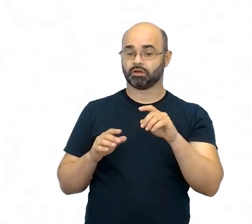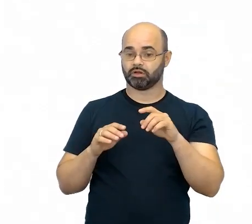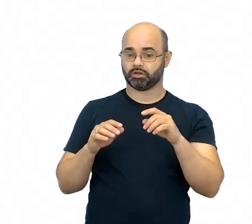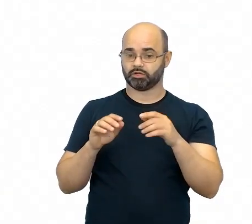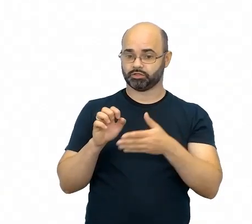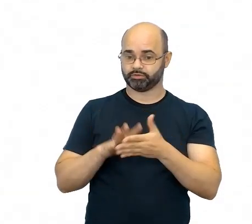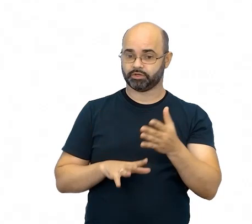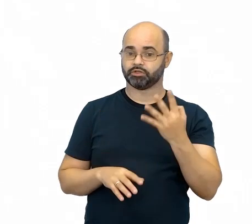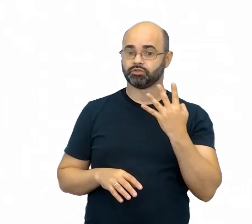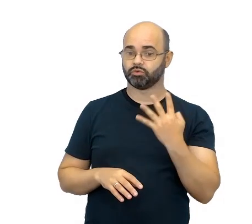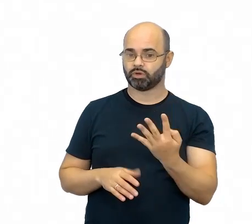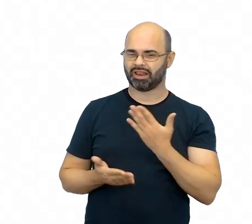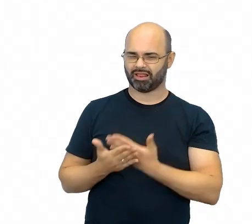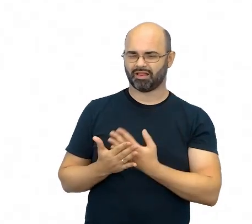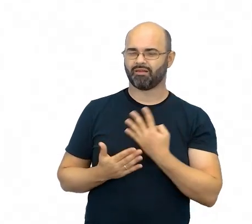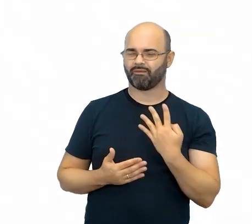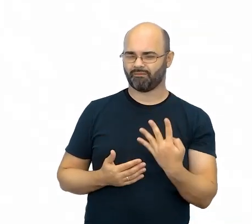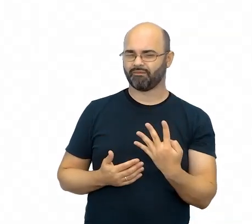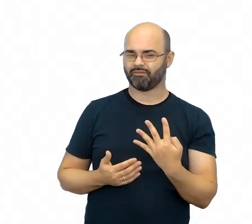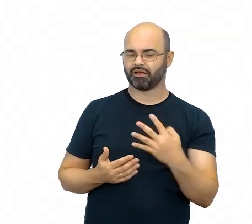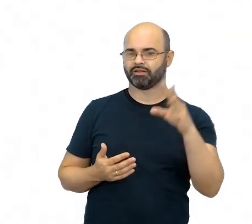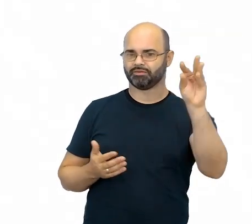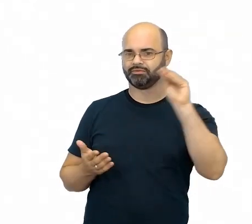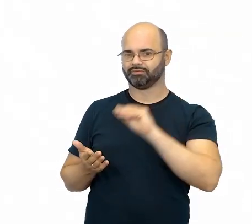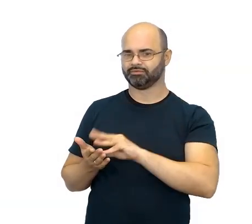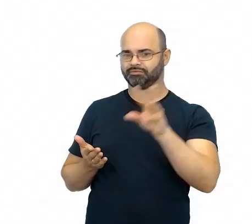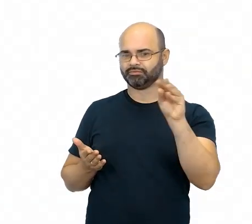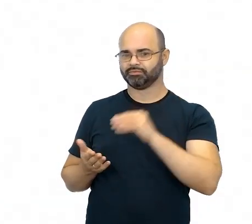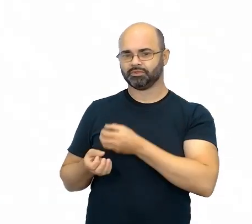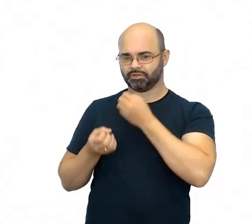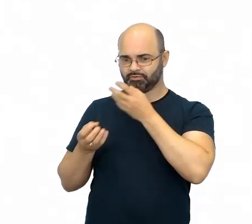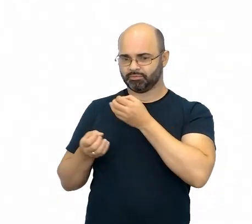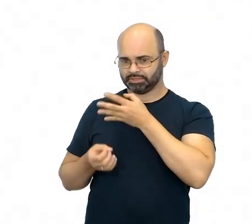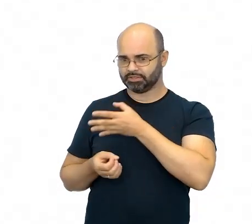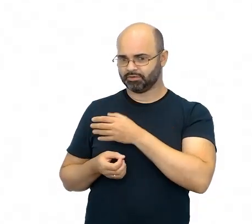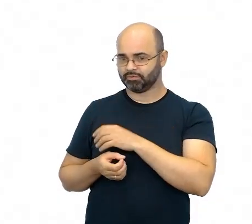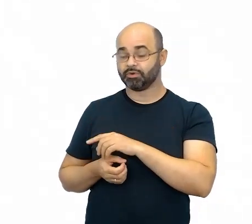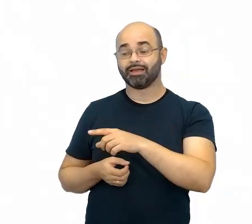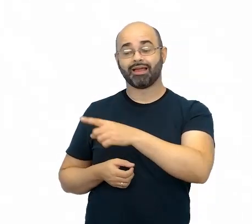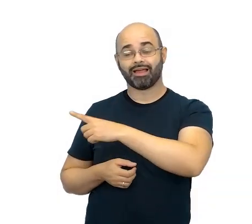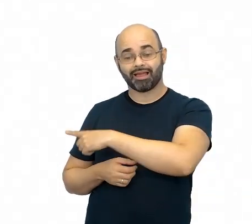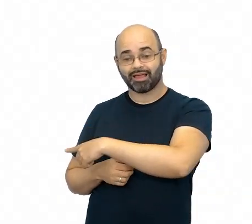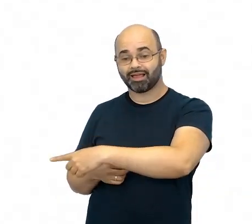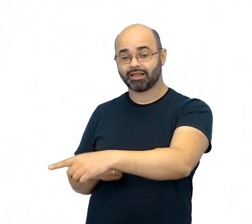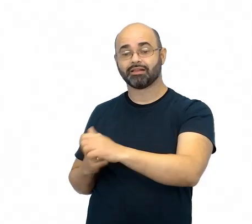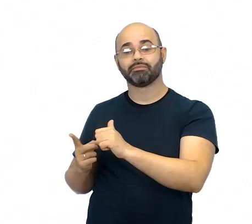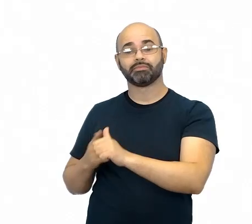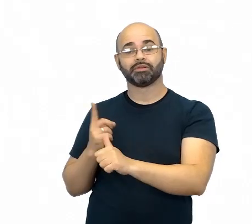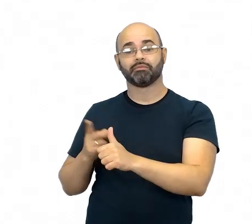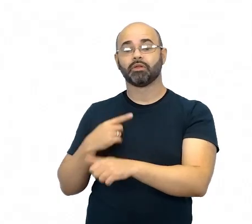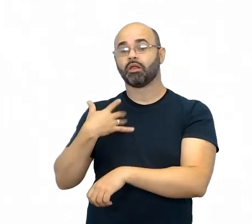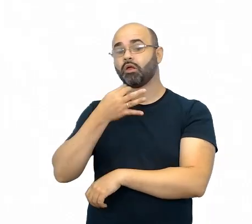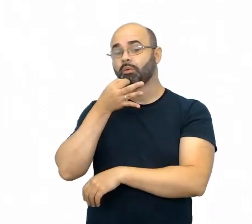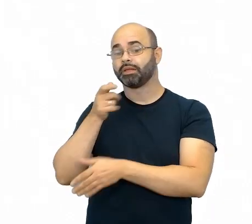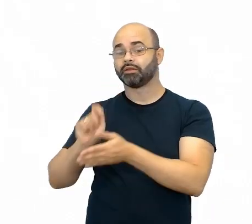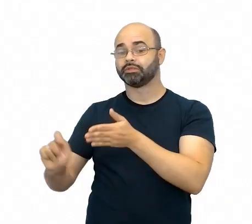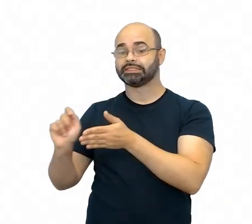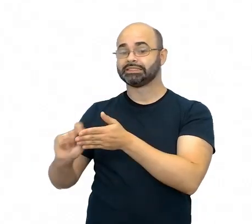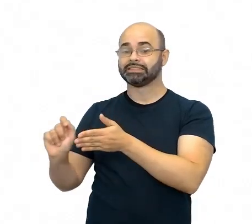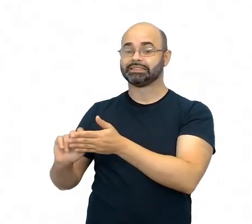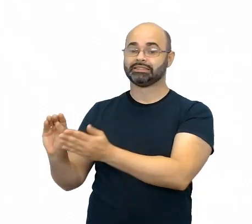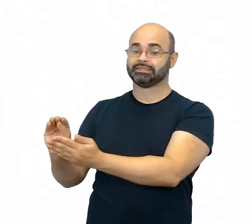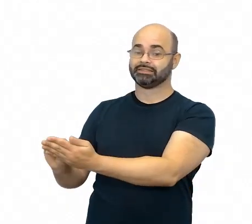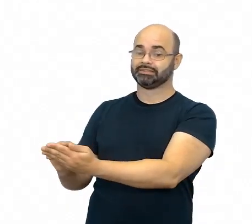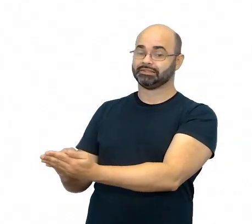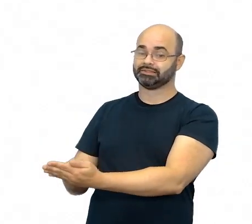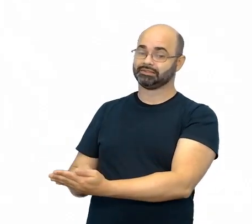é importante destacar que os estudantes já fazem o primeiro comentário por escrito,